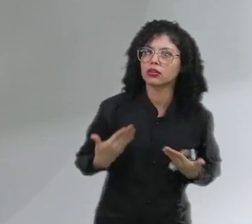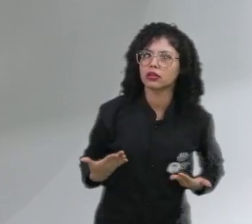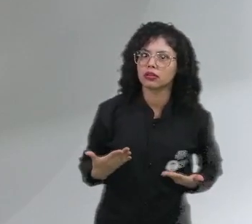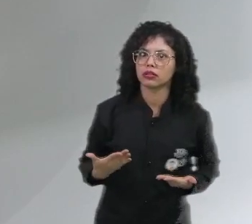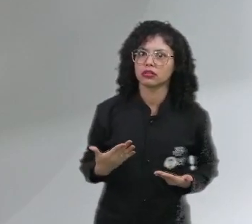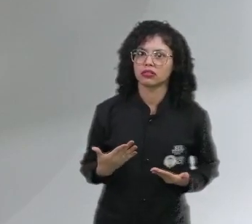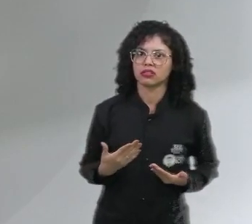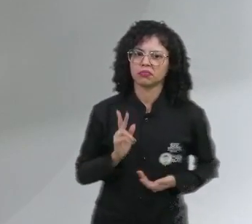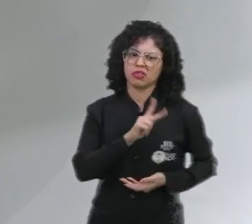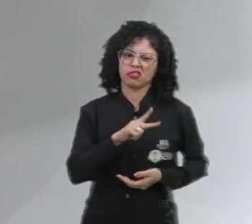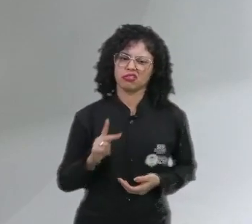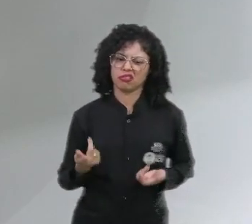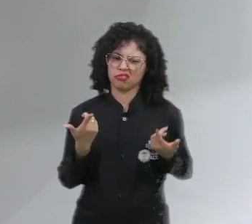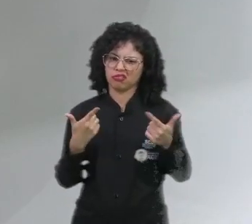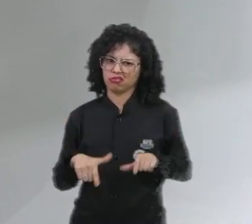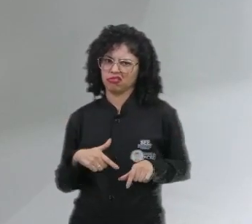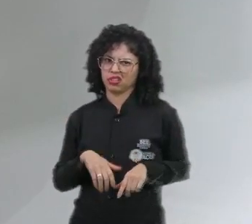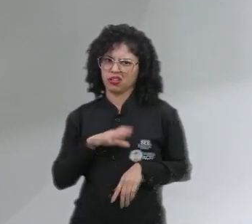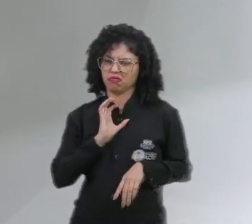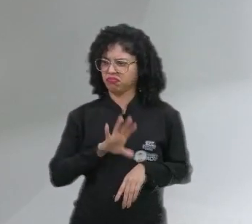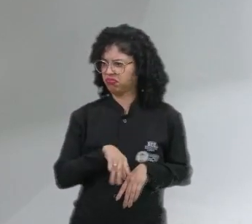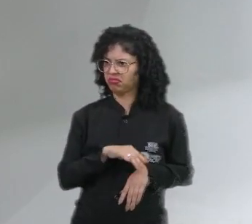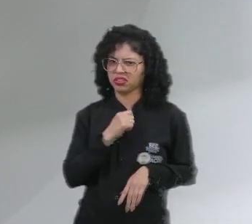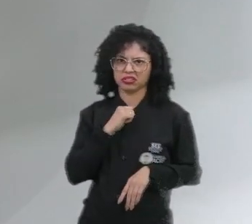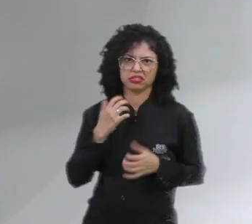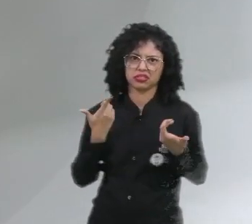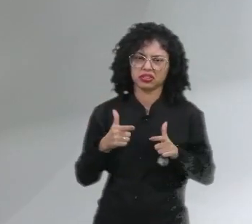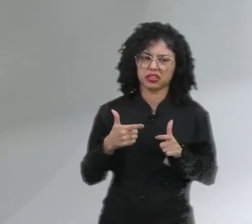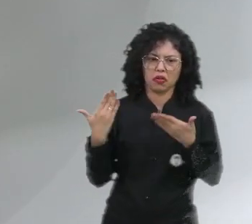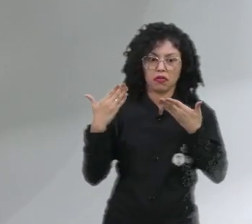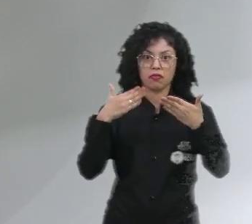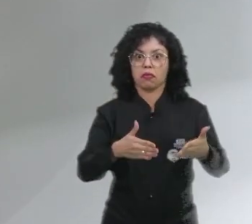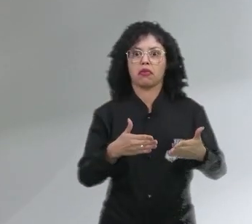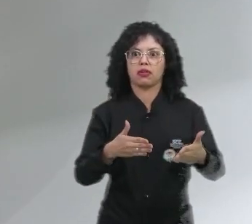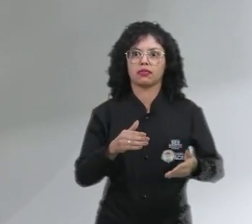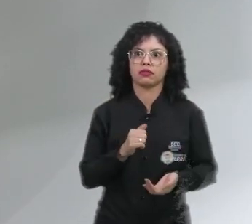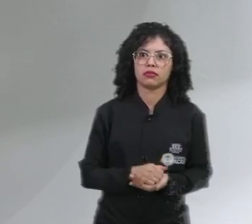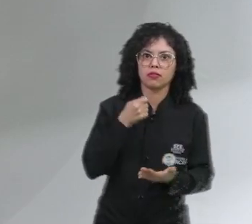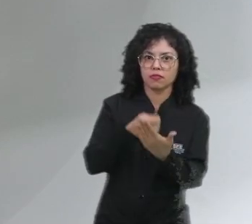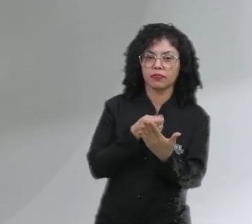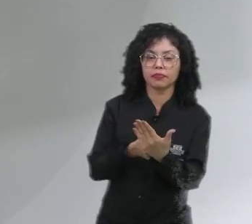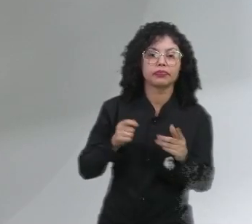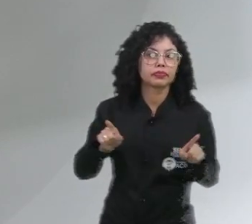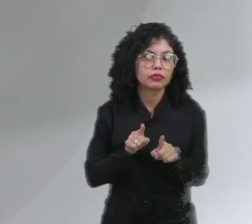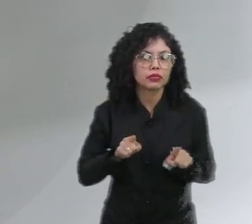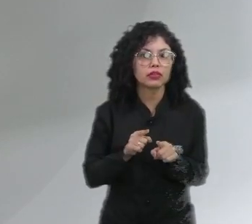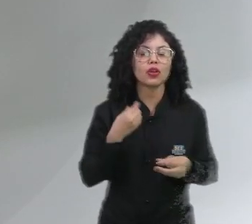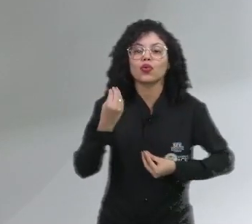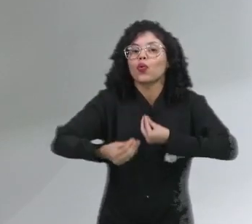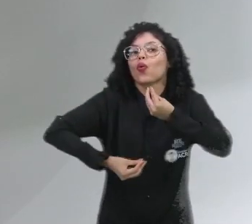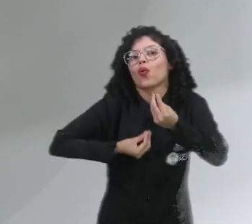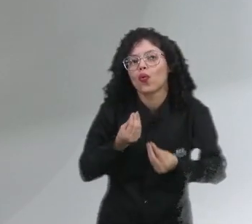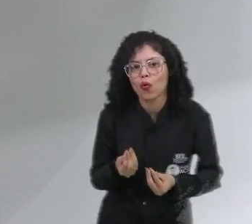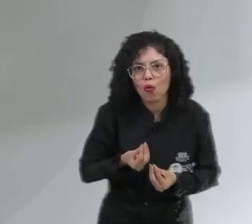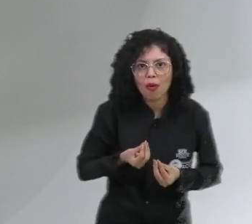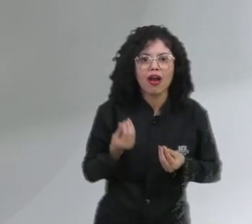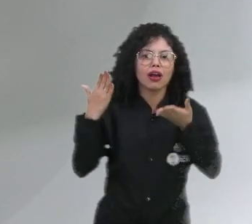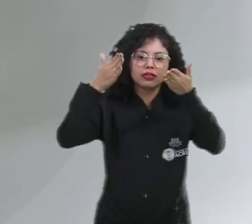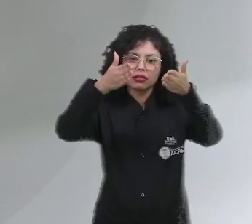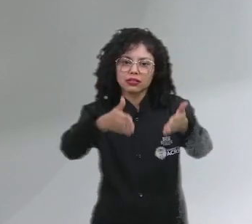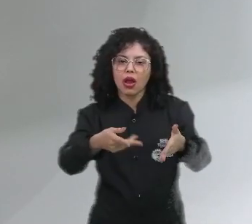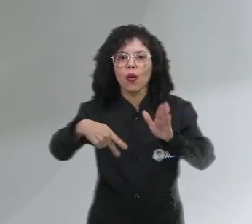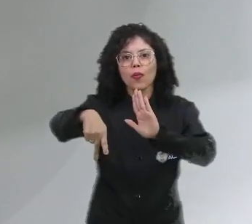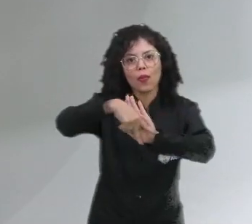ser tipo, nossa, o professor estava tão carrancudo, não, o professor estava tão focado, estava cobrando, sério. Depende da dinâmica, depende do